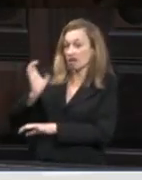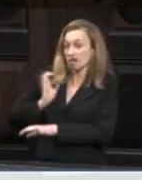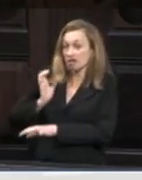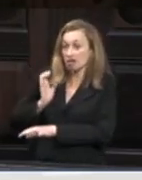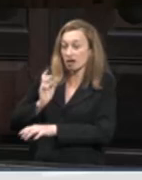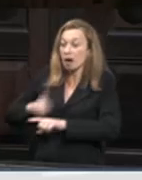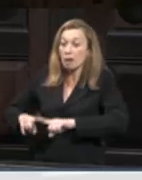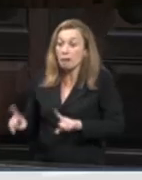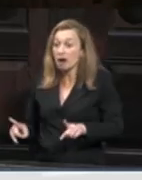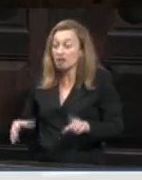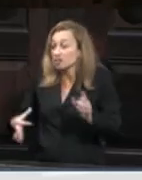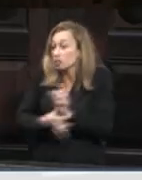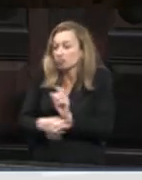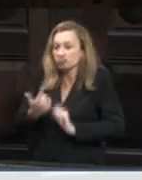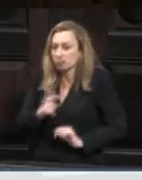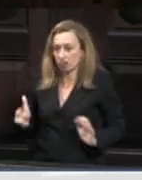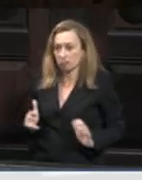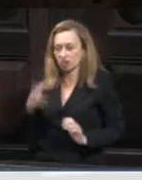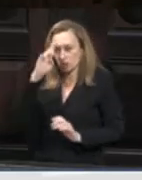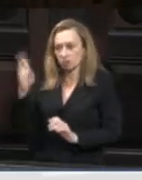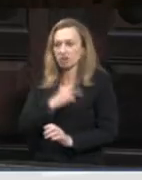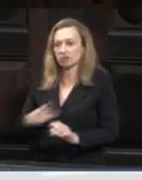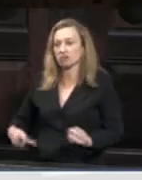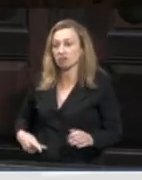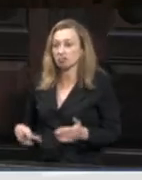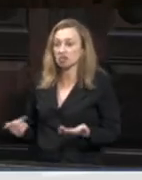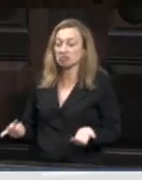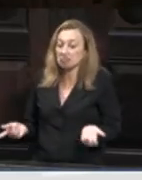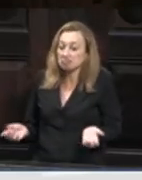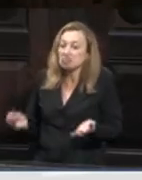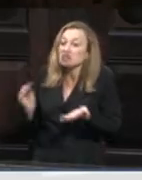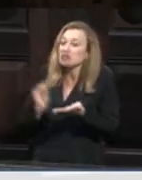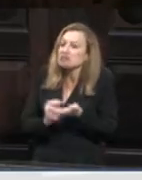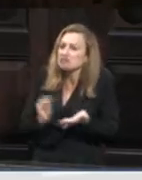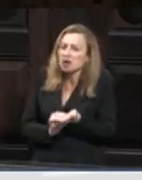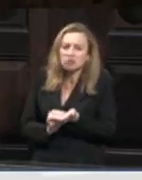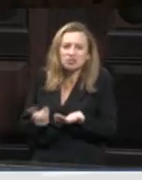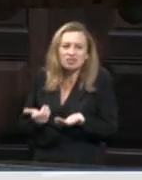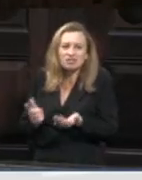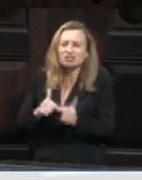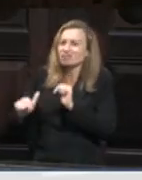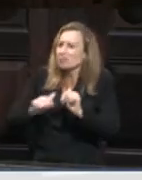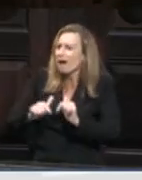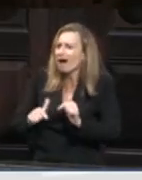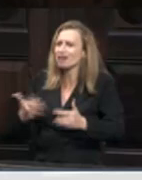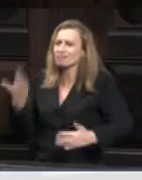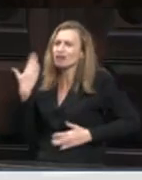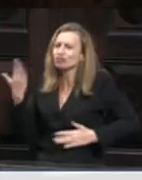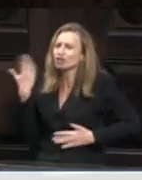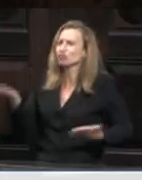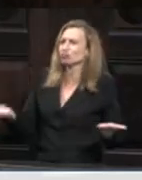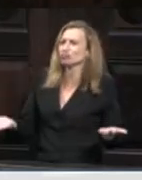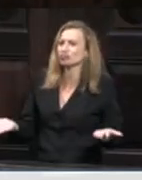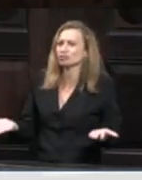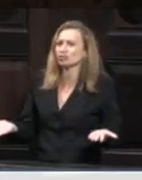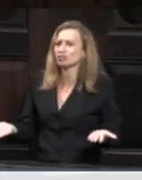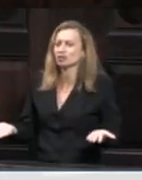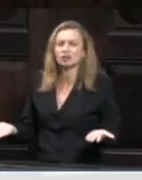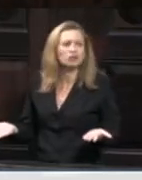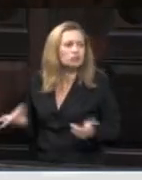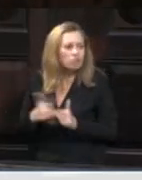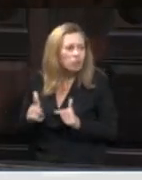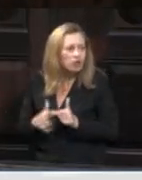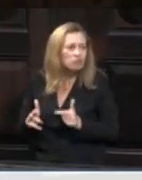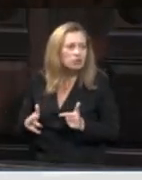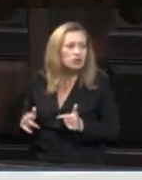obra qualificada, presidente. E acaba caindo no subemprego, acaba caindo na marginalidade. E Maricá tem um agravante.